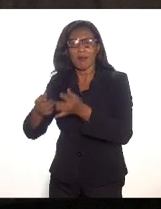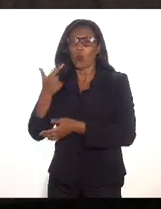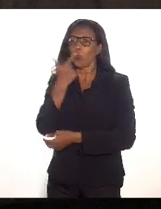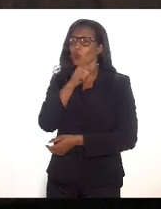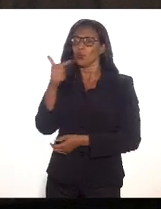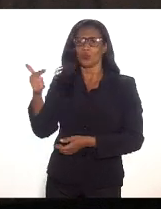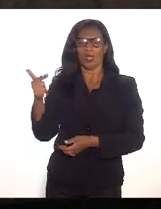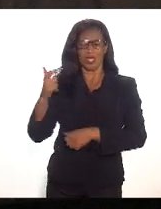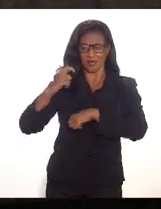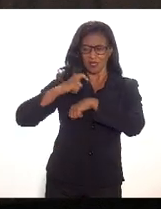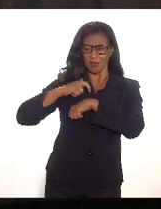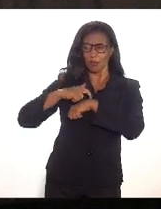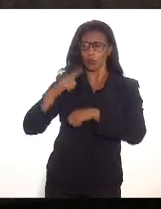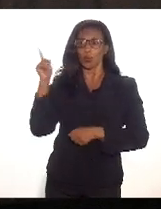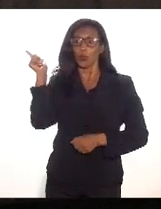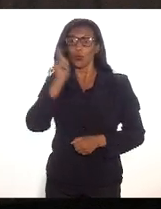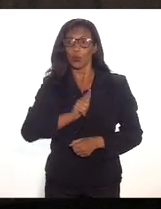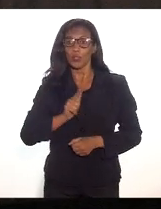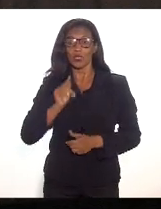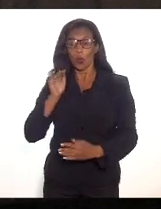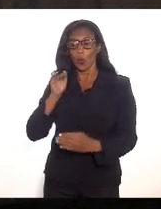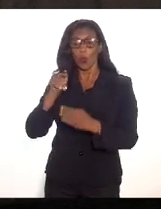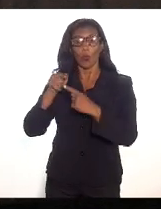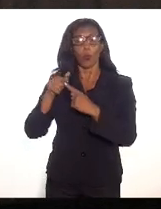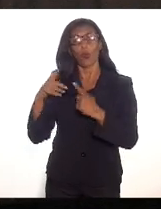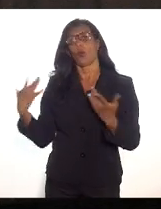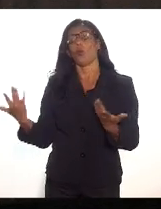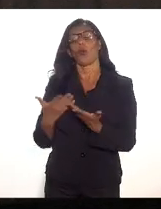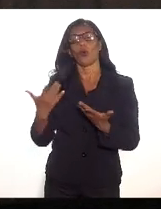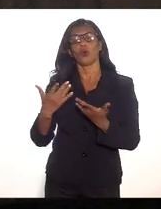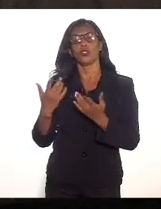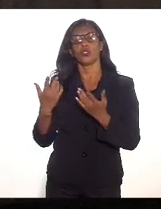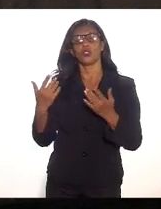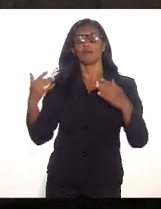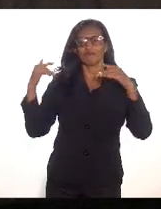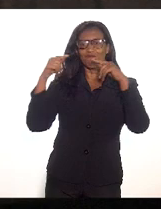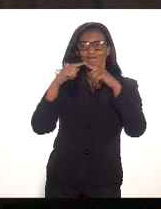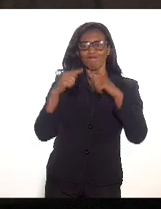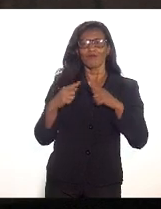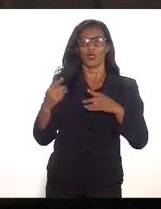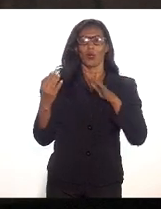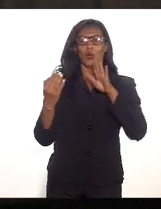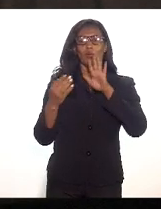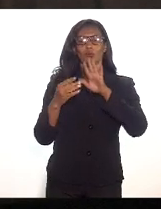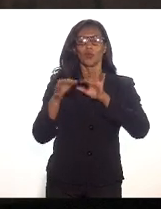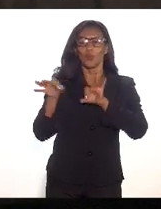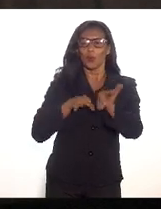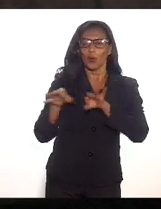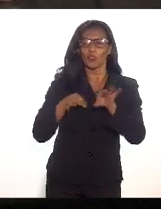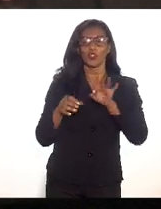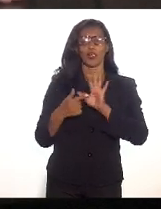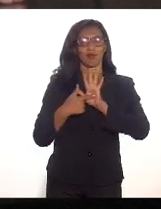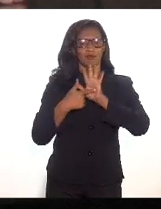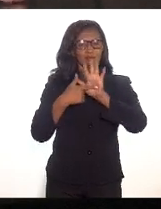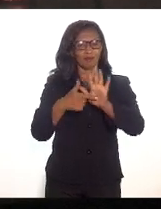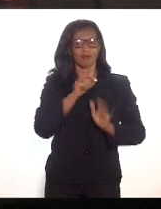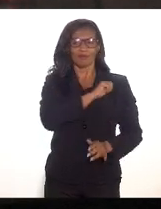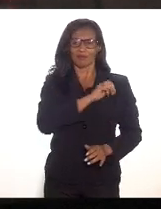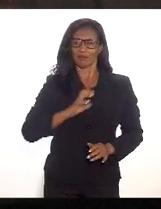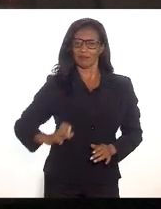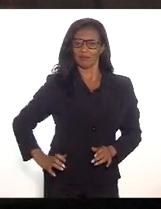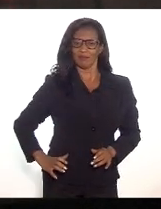momento, no momento que nós conseguimos aplacar aqui, a favor do projeto que foi apresentado pelo deputado André